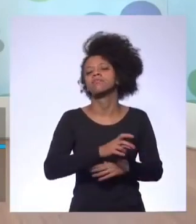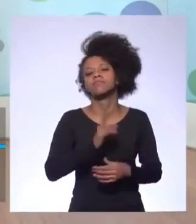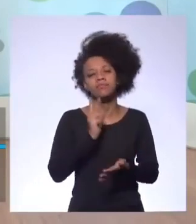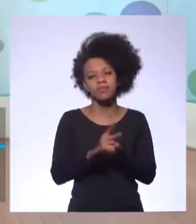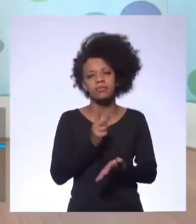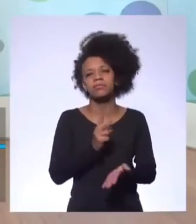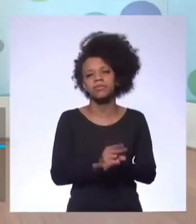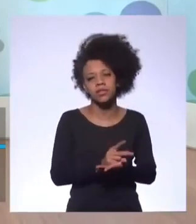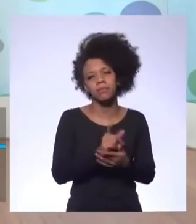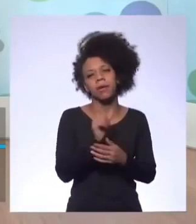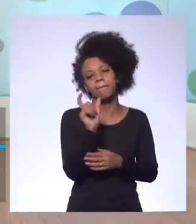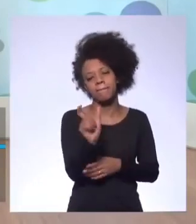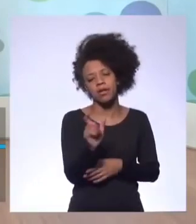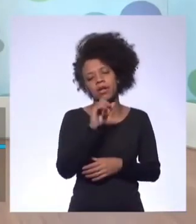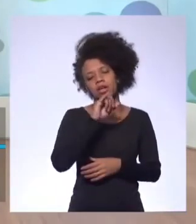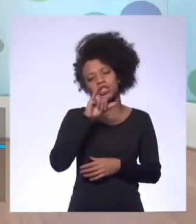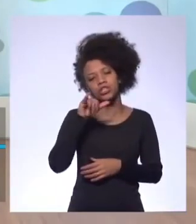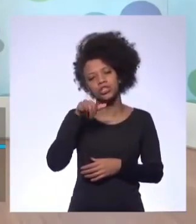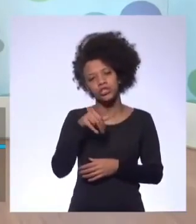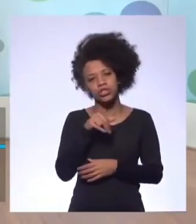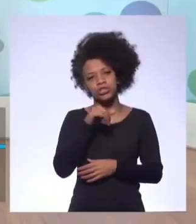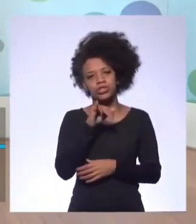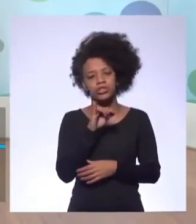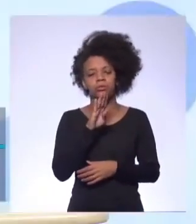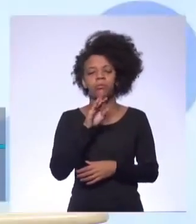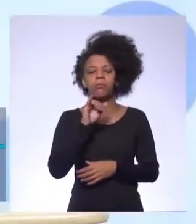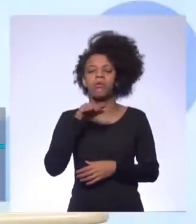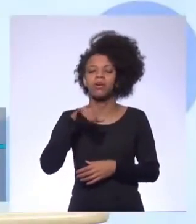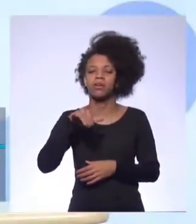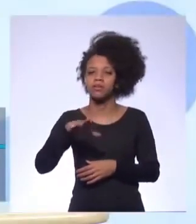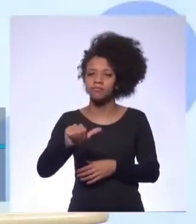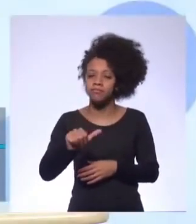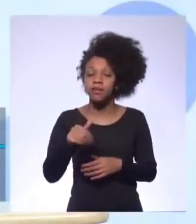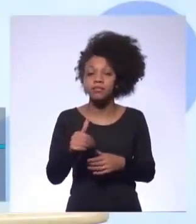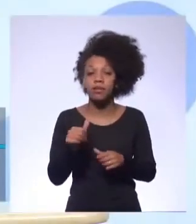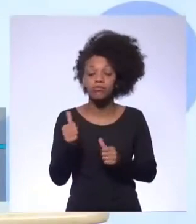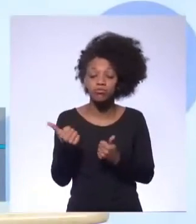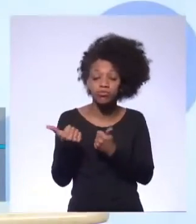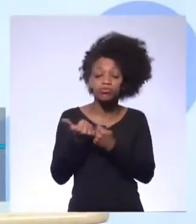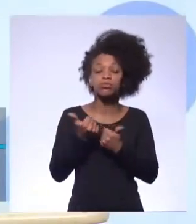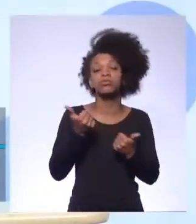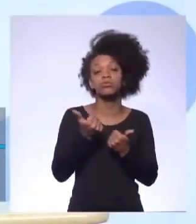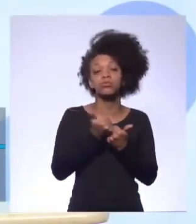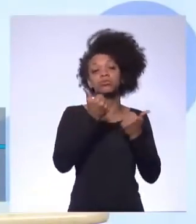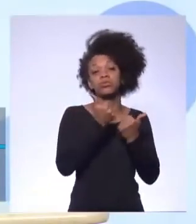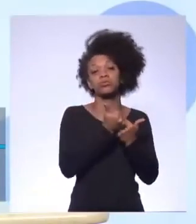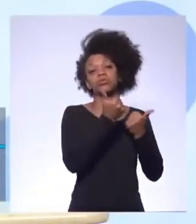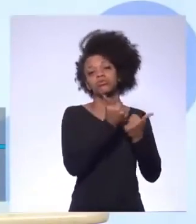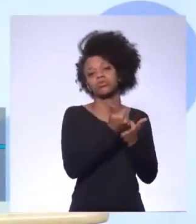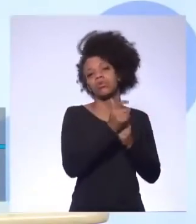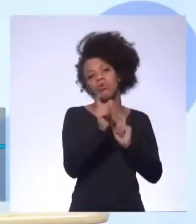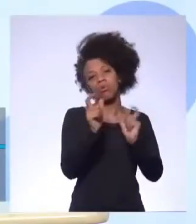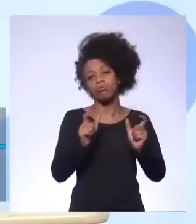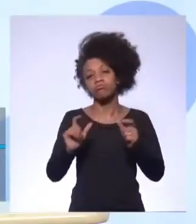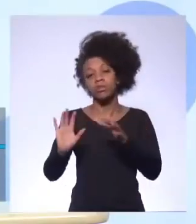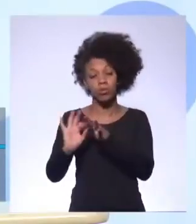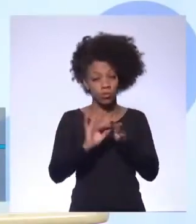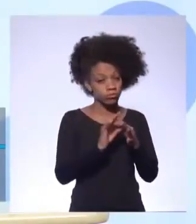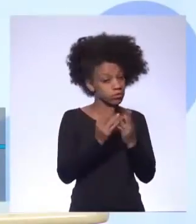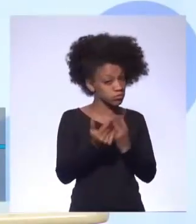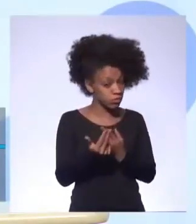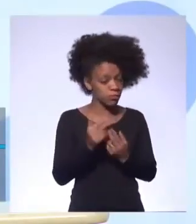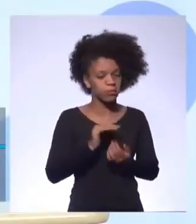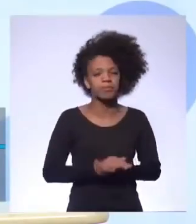Em vez de a gente usar a jiboia o tempo todo, a gente foi substituindo, né? Deveria isso. Substituir, né? Então, vamos lá.